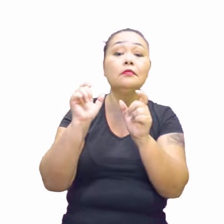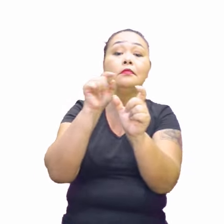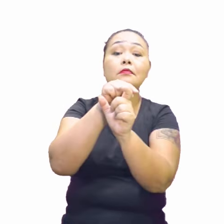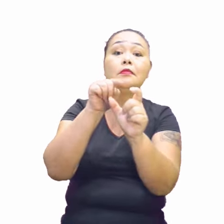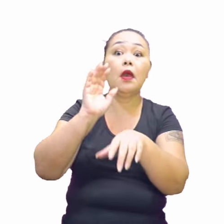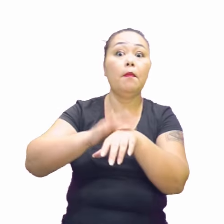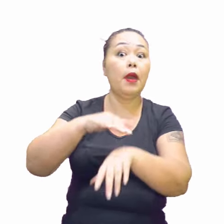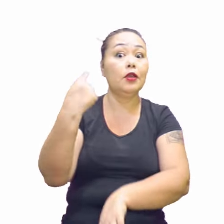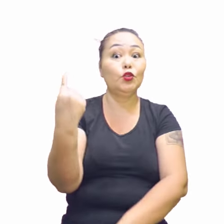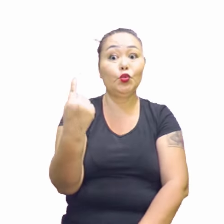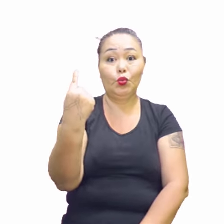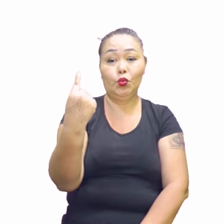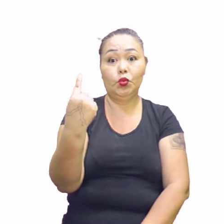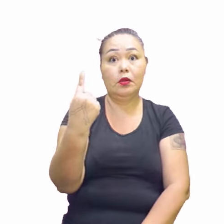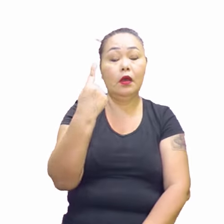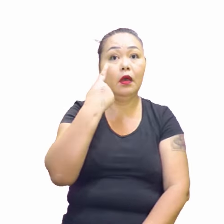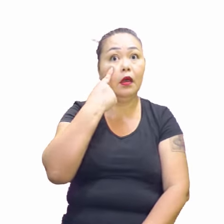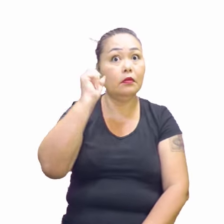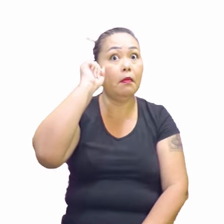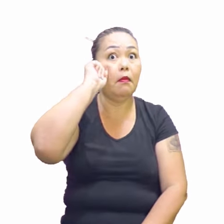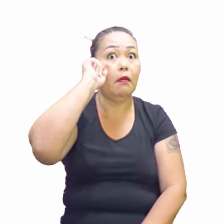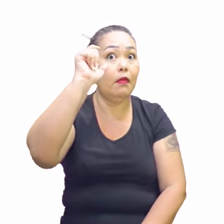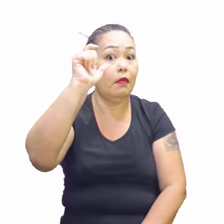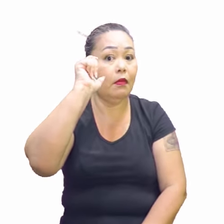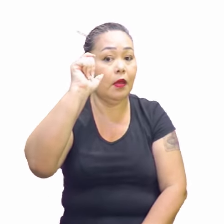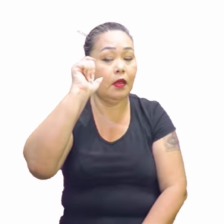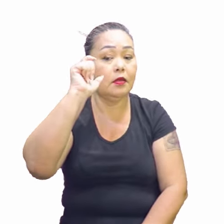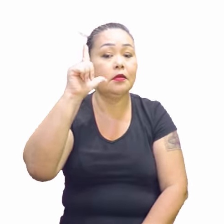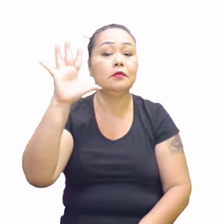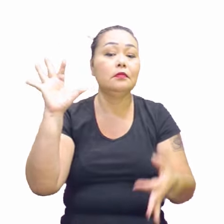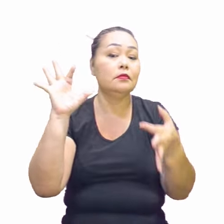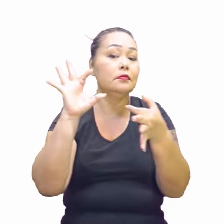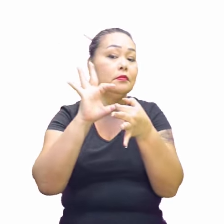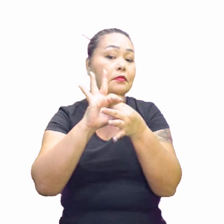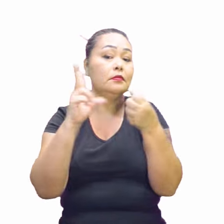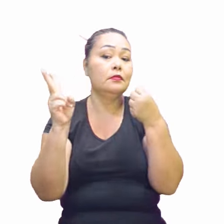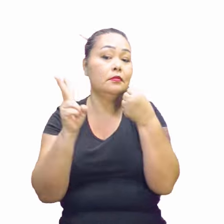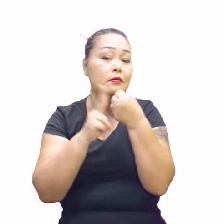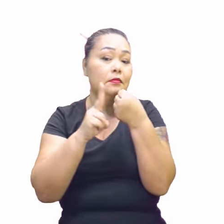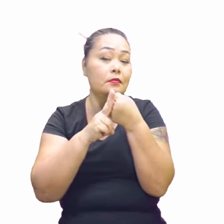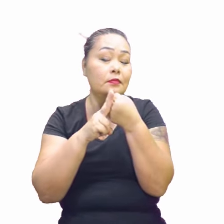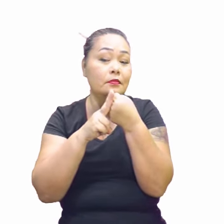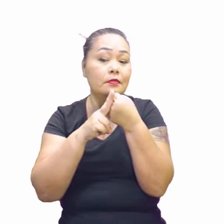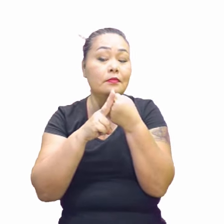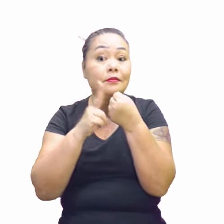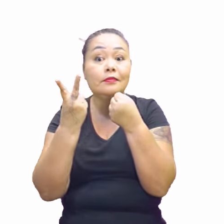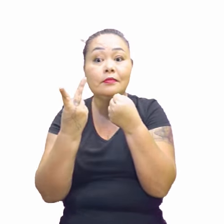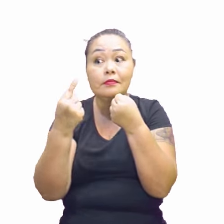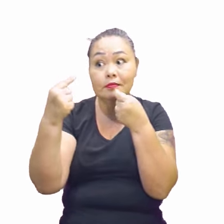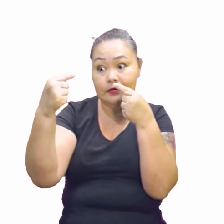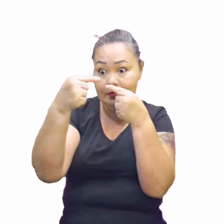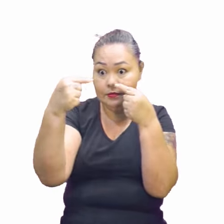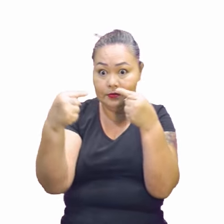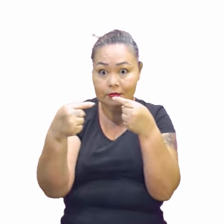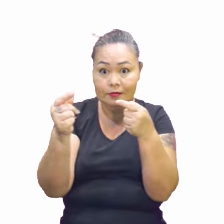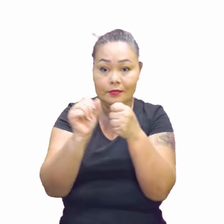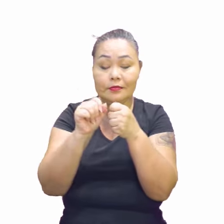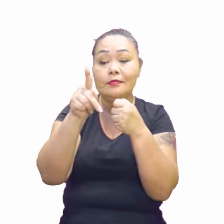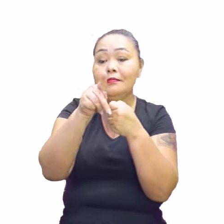expressão é mais de um, prestando atenção, e se associar a verbo que exprime reciprocidade,